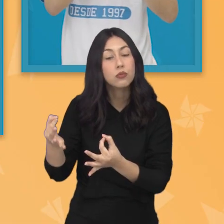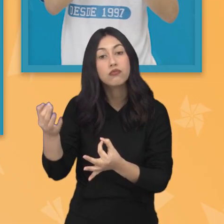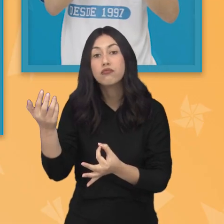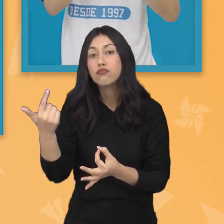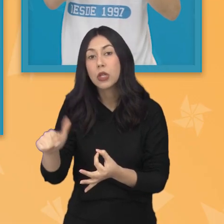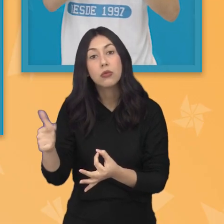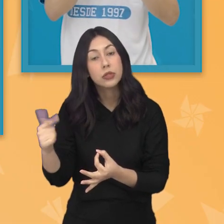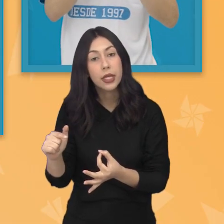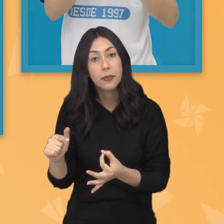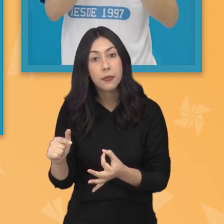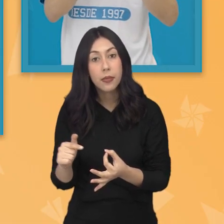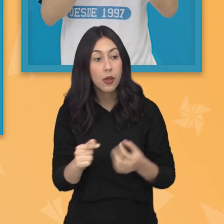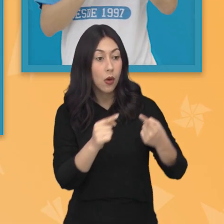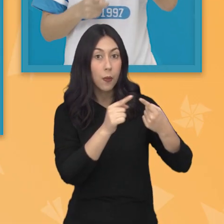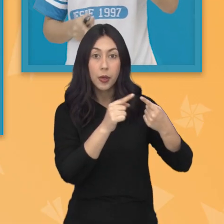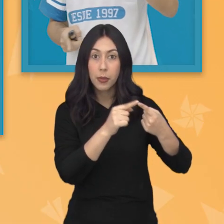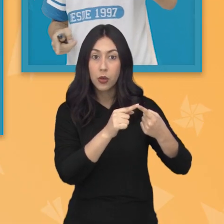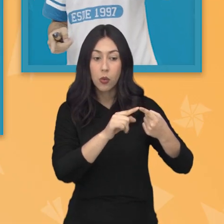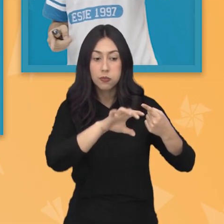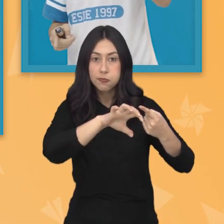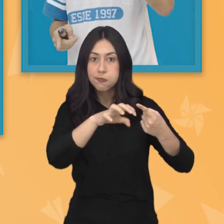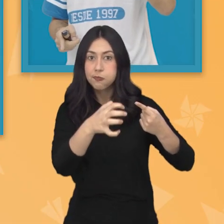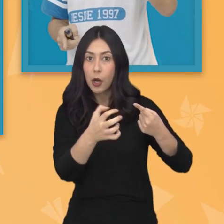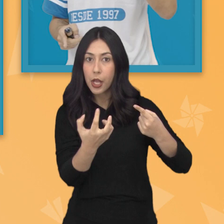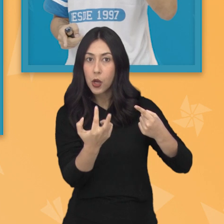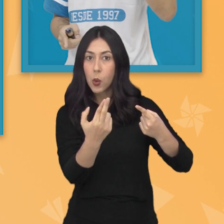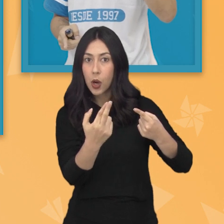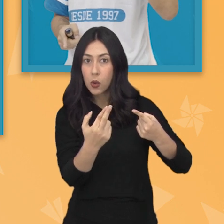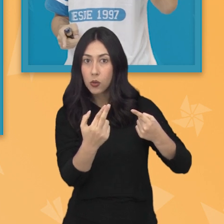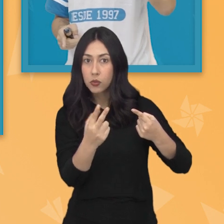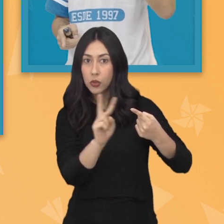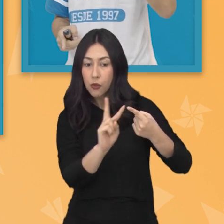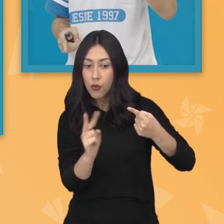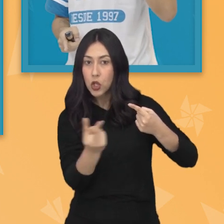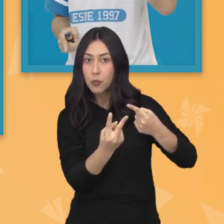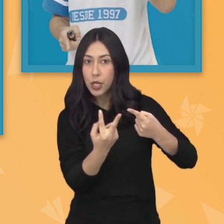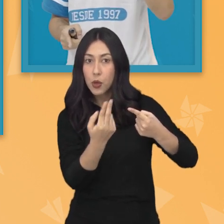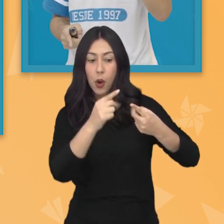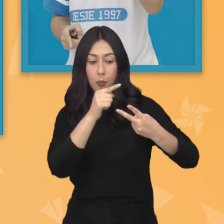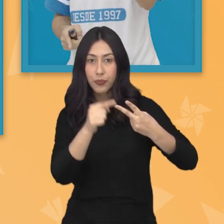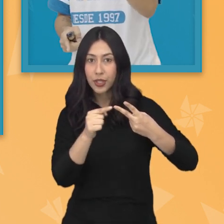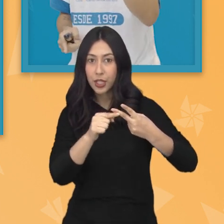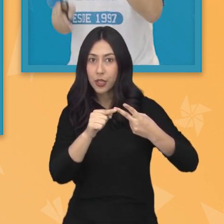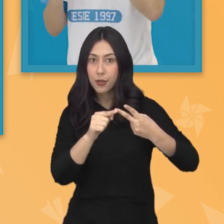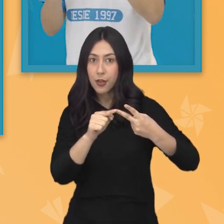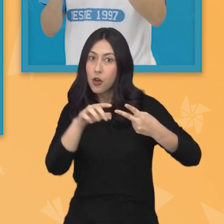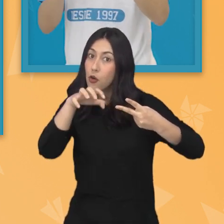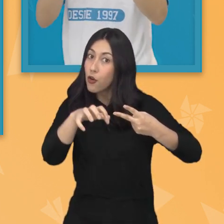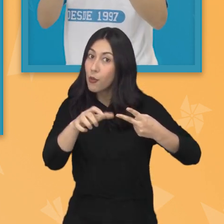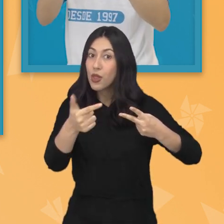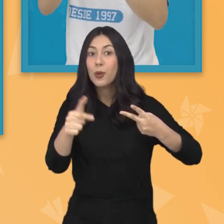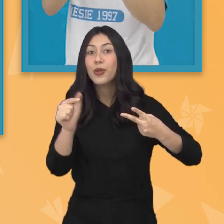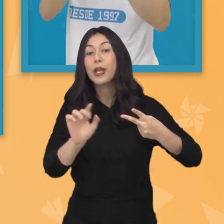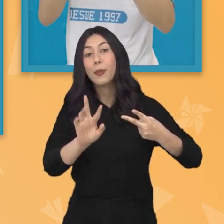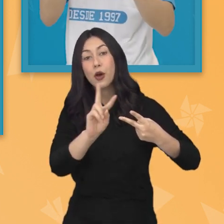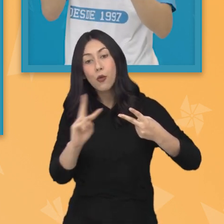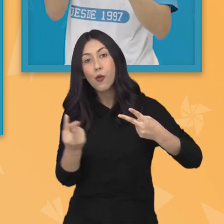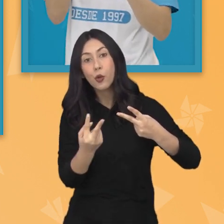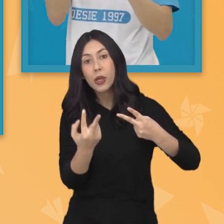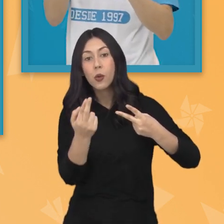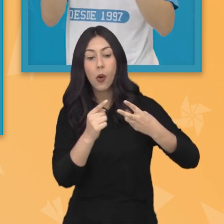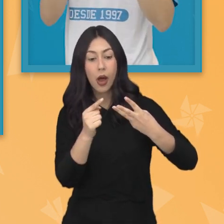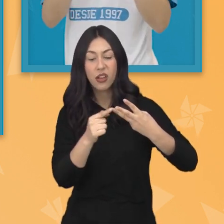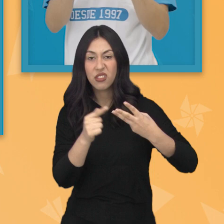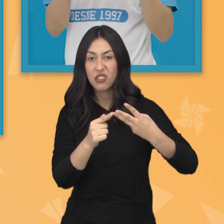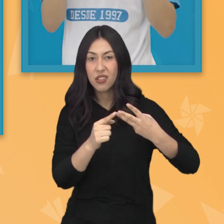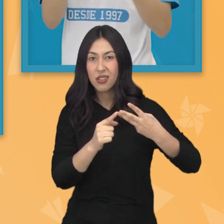volume definido e forma definida, o líquido já perde a definição, mas mantém o volume. E por último, o estado gasoso perde-se o